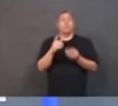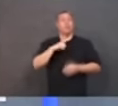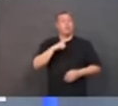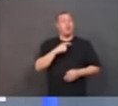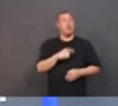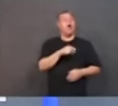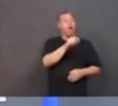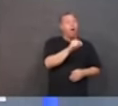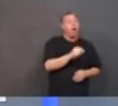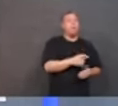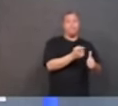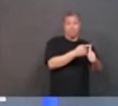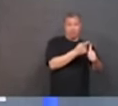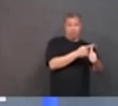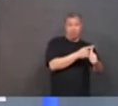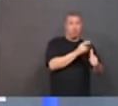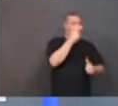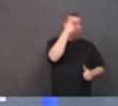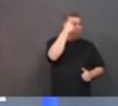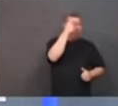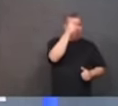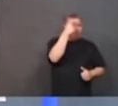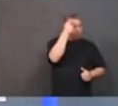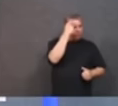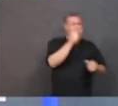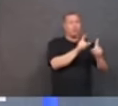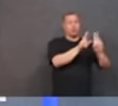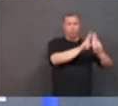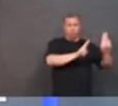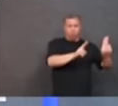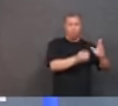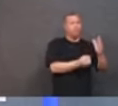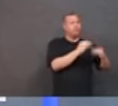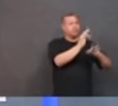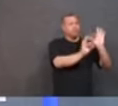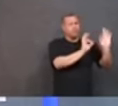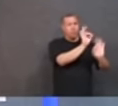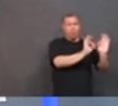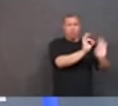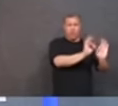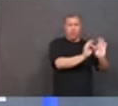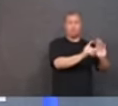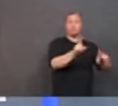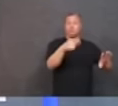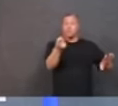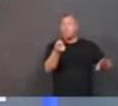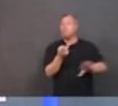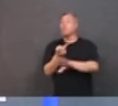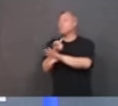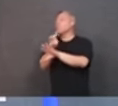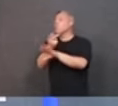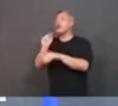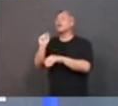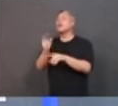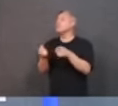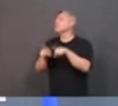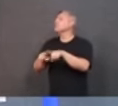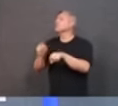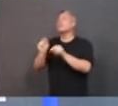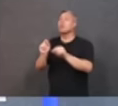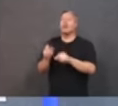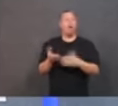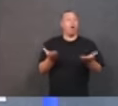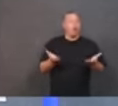tem interesse. E há muita gente interessada no que nós fazemos aqui. No meu grupo mesmo de pesquisa, nós temos, por exemplo, uma relação